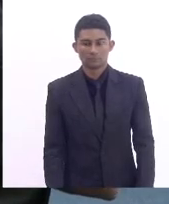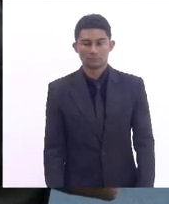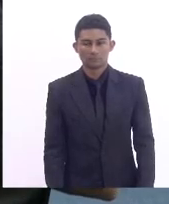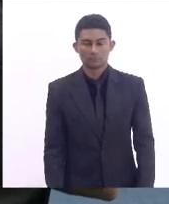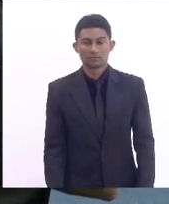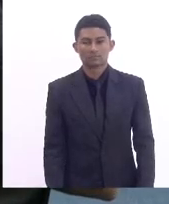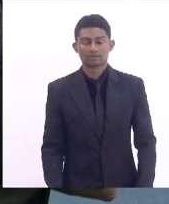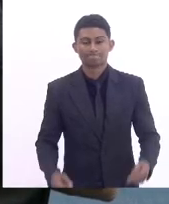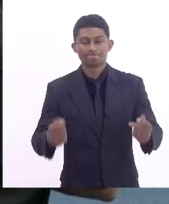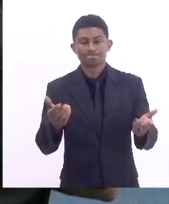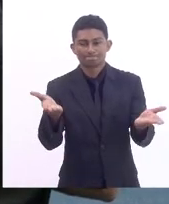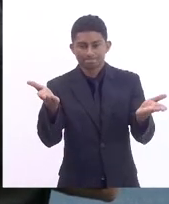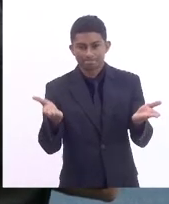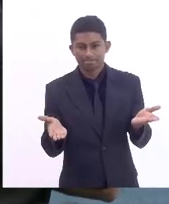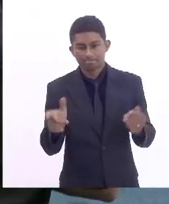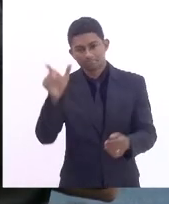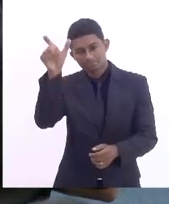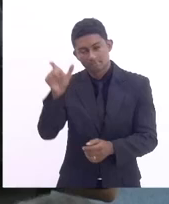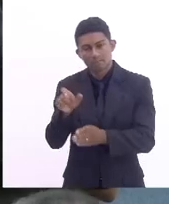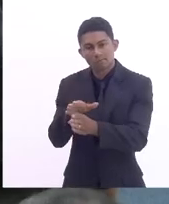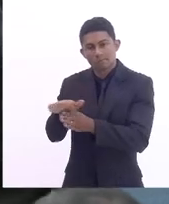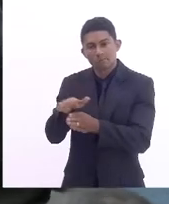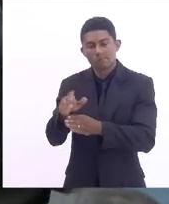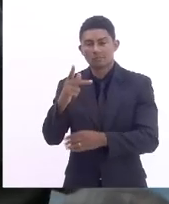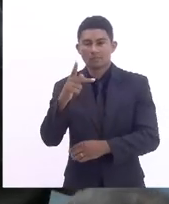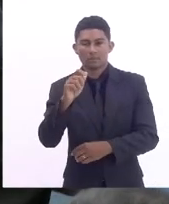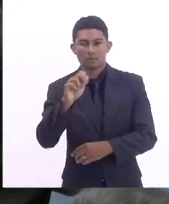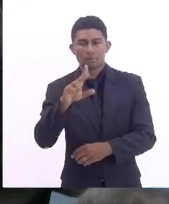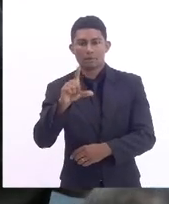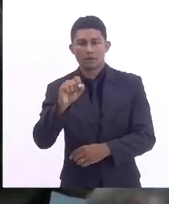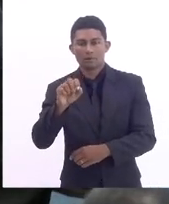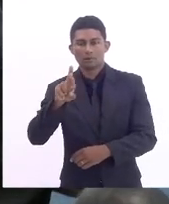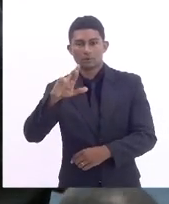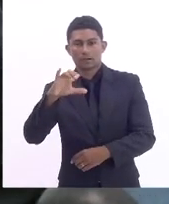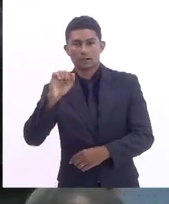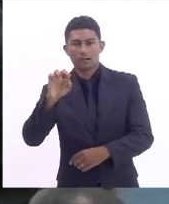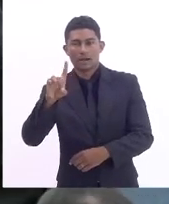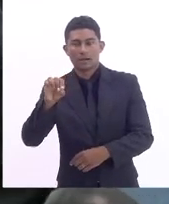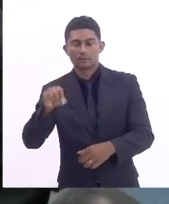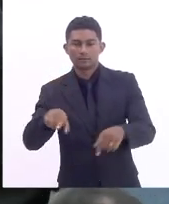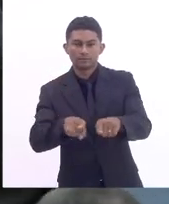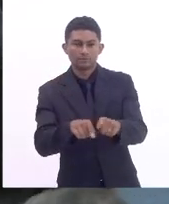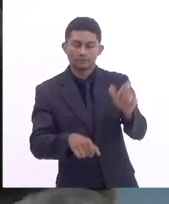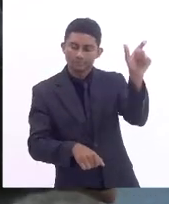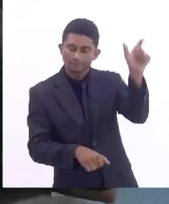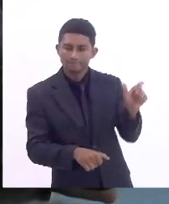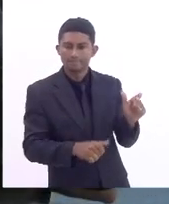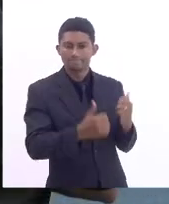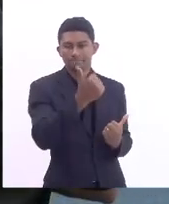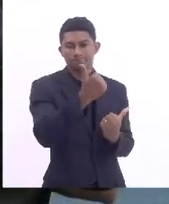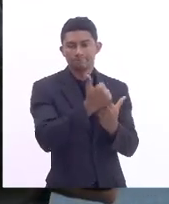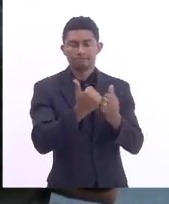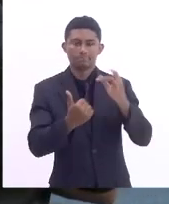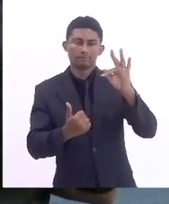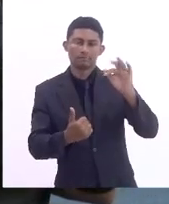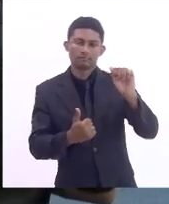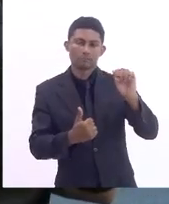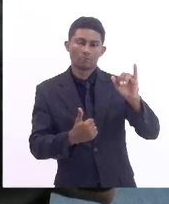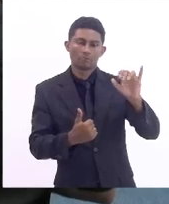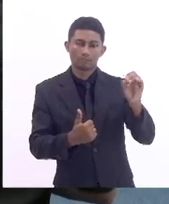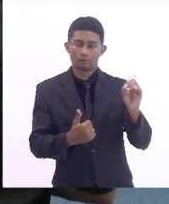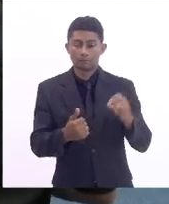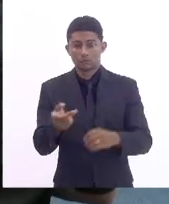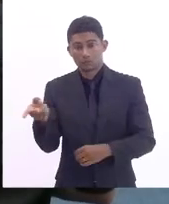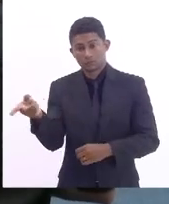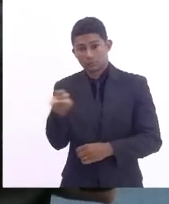convidamos um conselheiro titular Paulo Ricardo de Araújo Conselheiro suplente Fábio Souza da Costa para receber um termo de